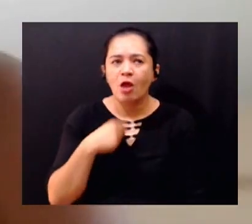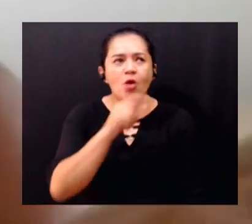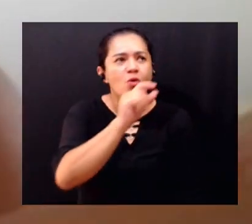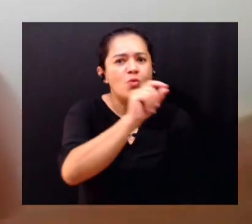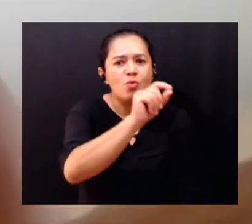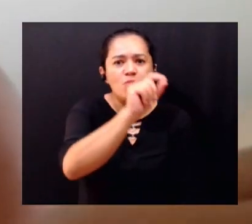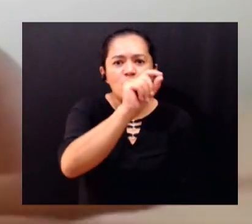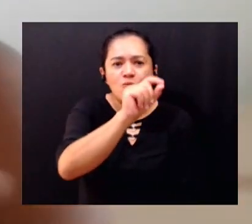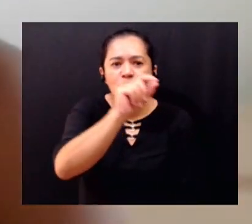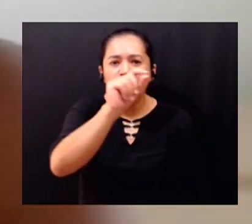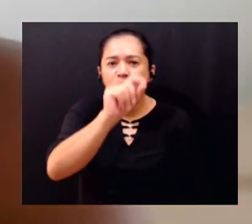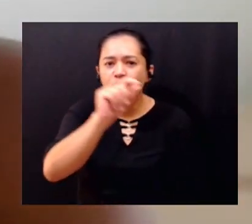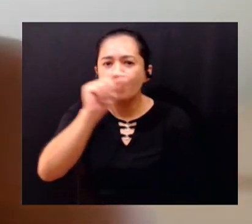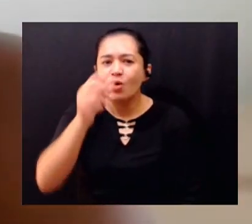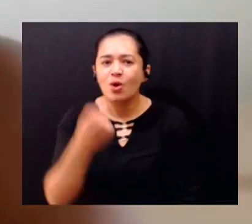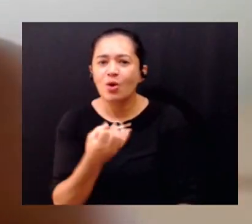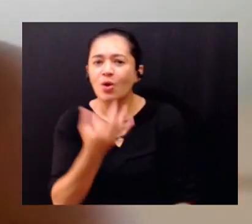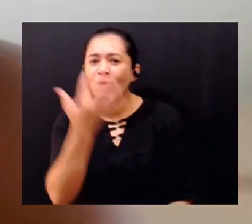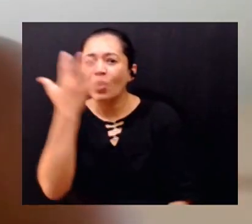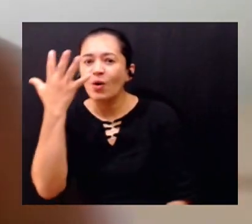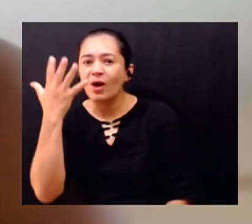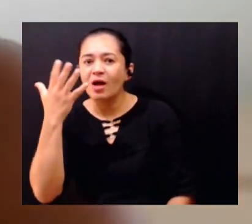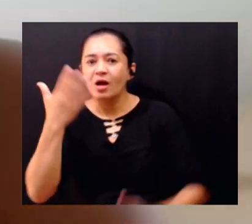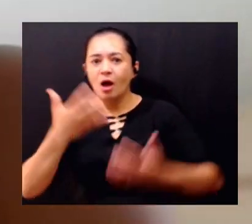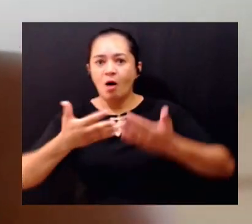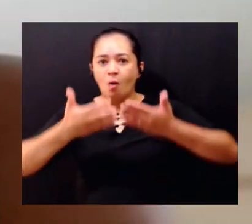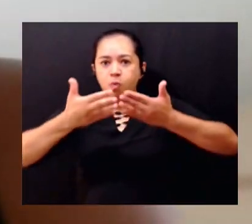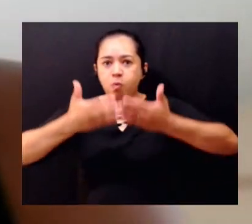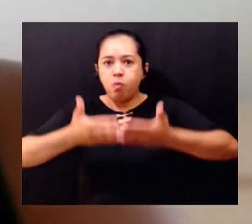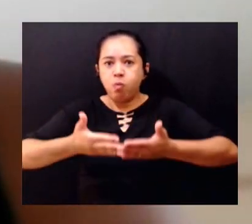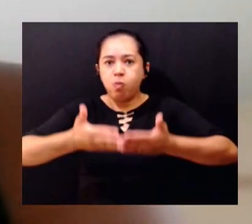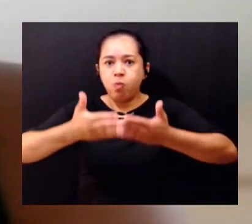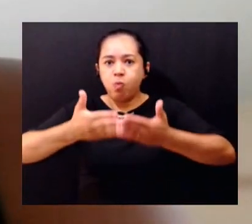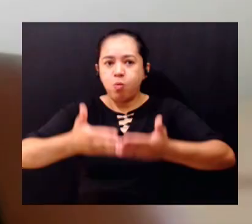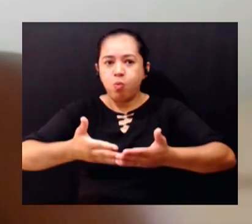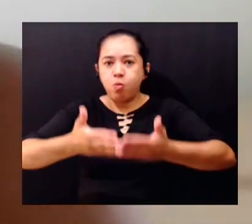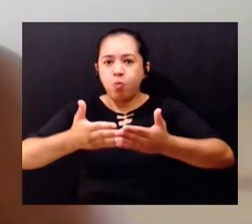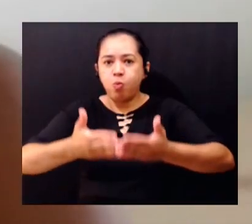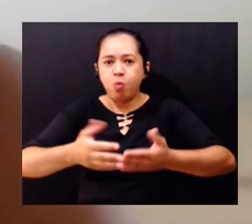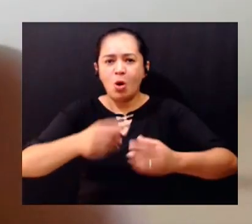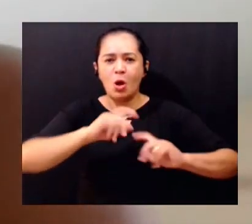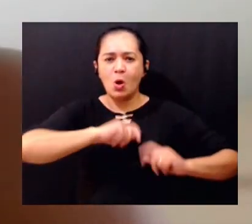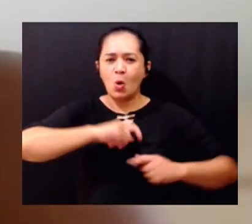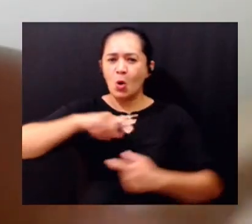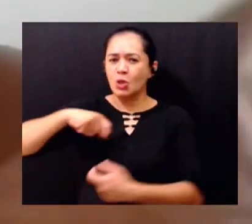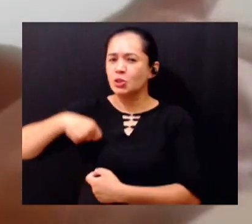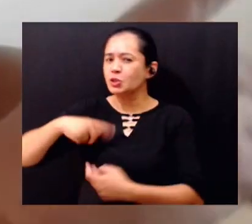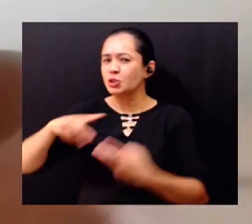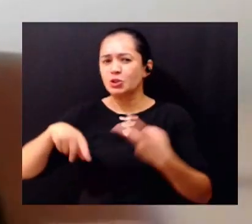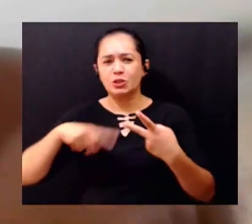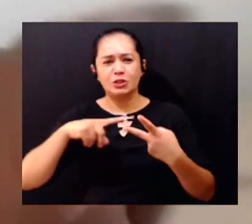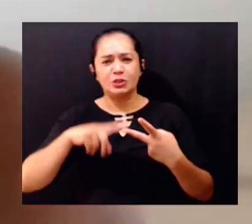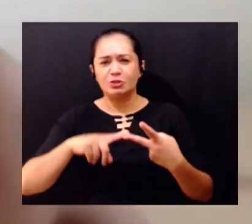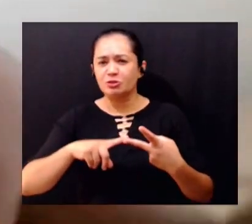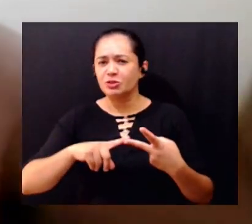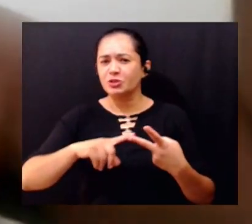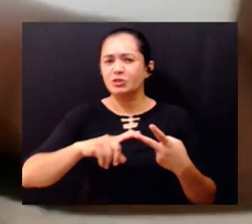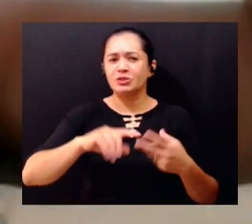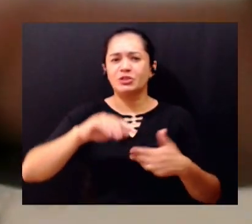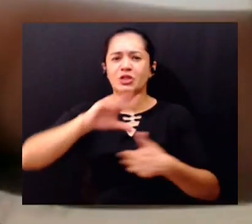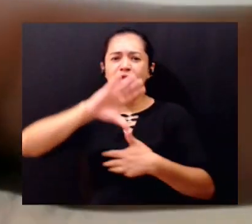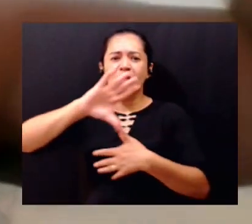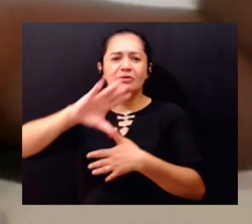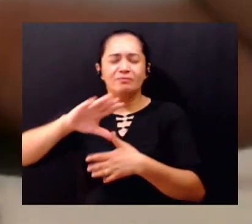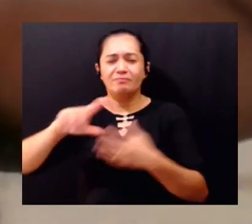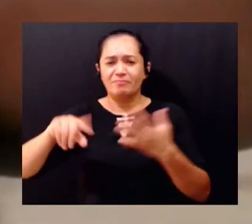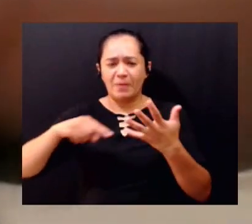tem lá? Então, de 13 a 20 cargueiros da China, Coreia do Sul, África do Sul. Vem pegar aqui ao final da